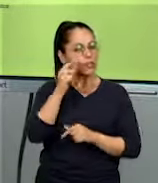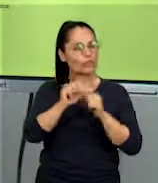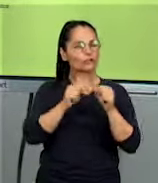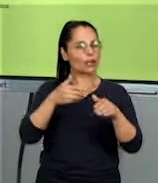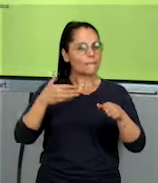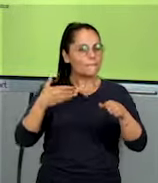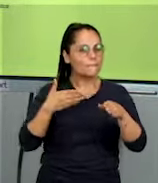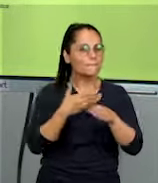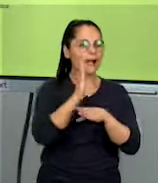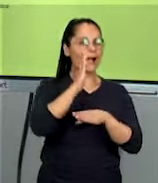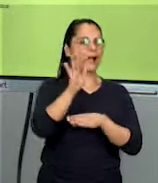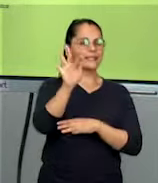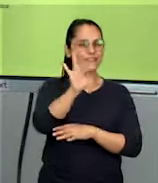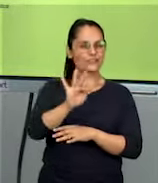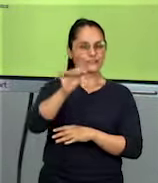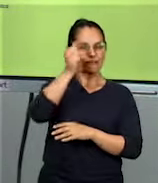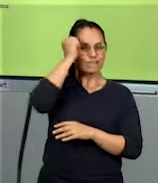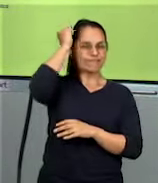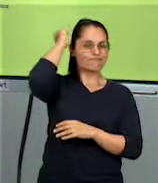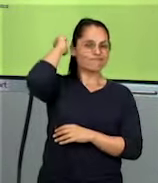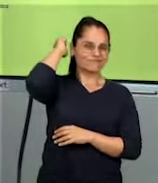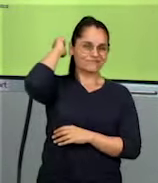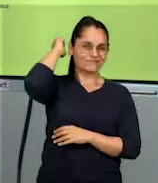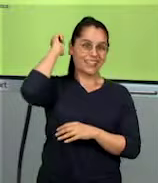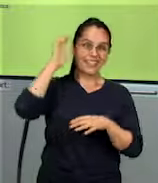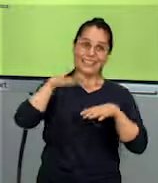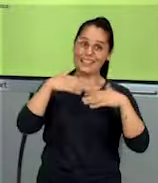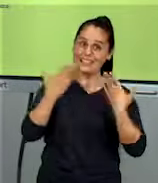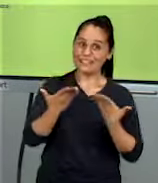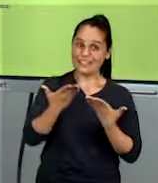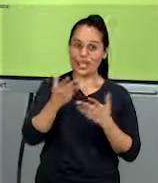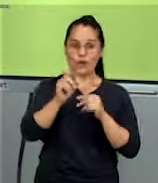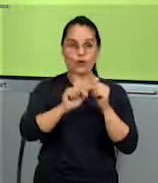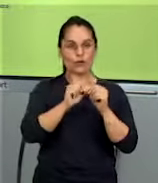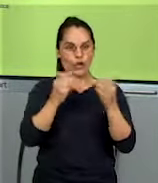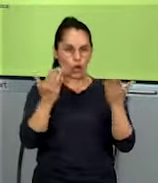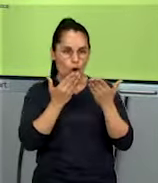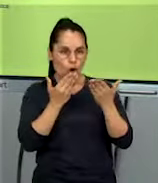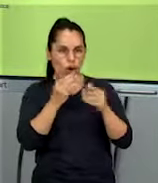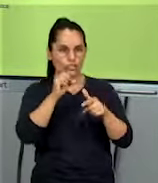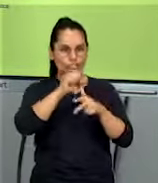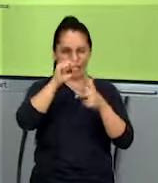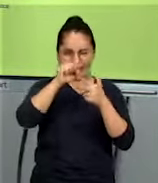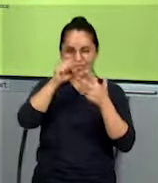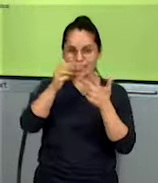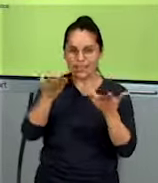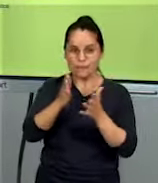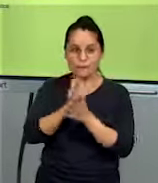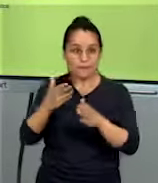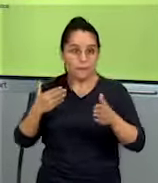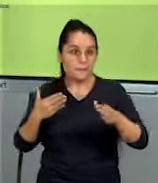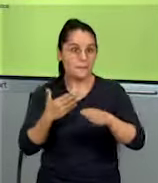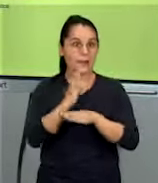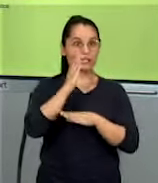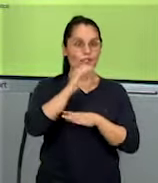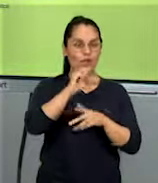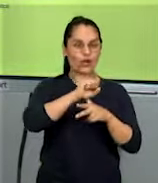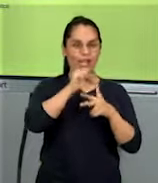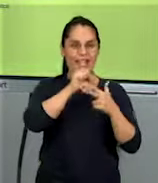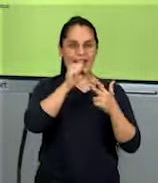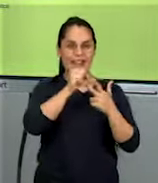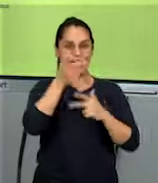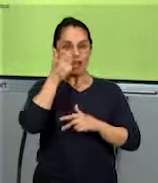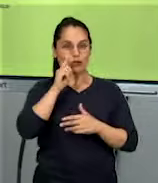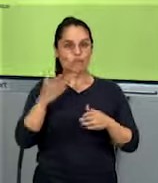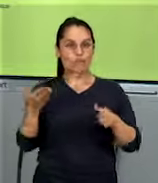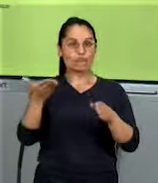pessoas passam no vestibular. Então a pessoa, hoje em dia, Enem, a pessoa passou no vestibular, passou no Enem, ingressou